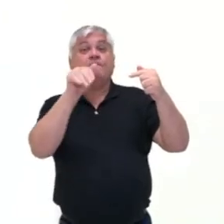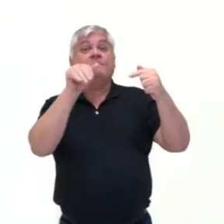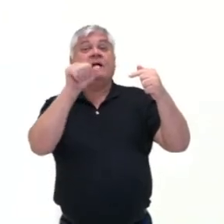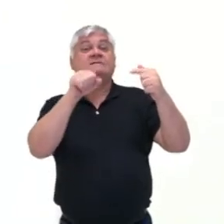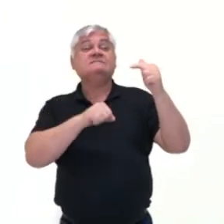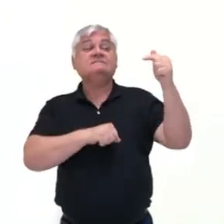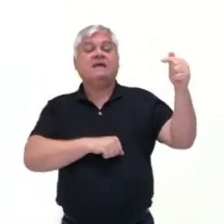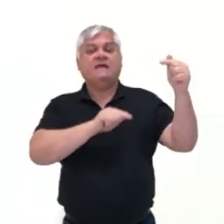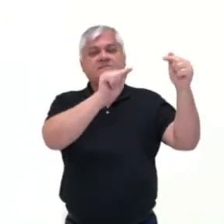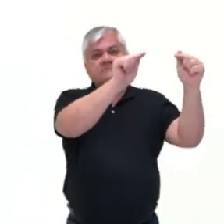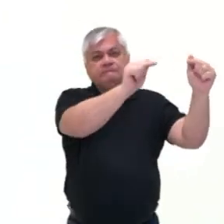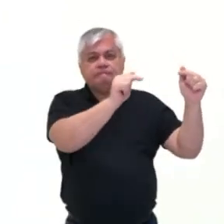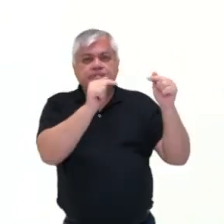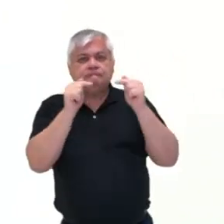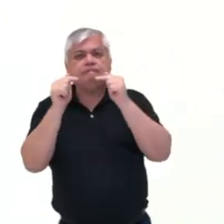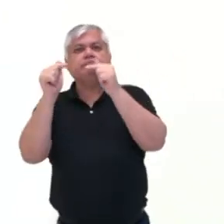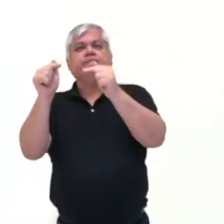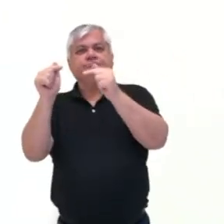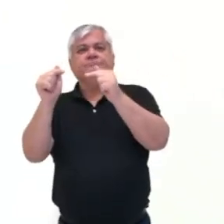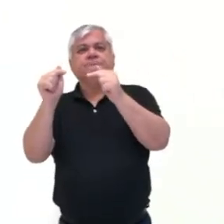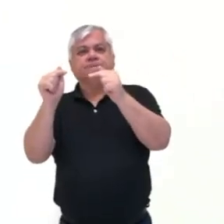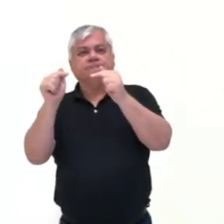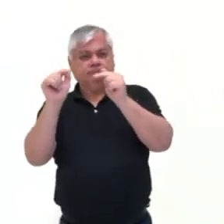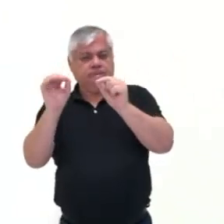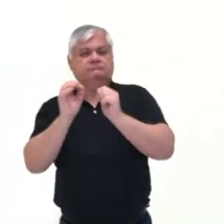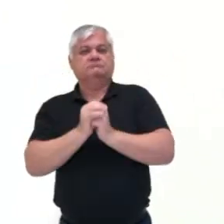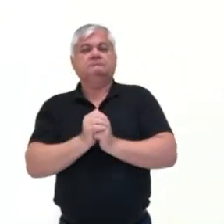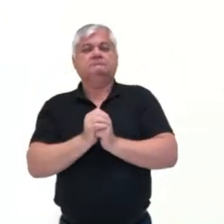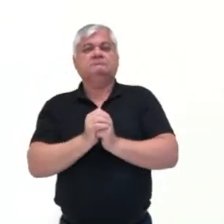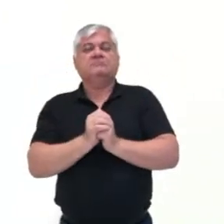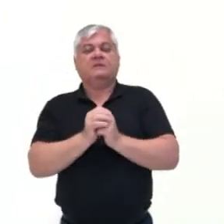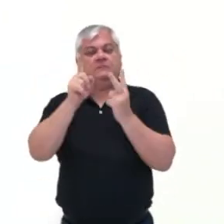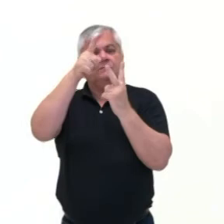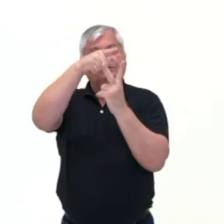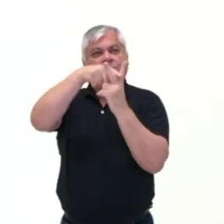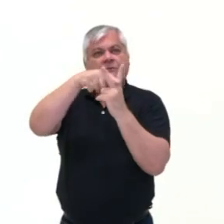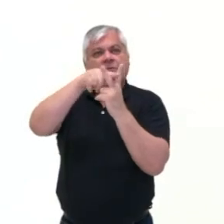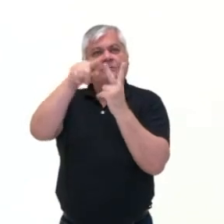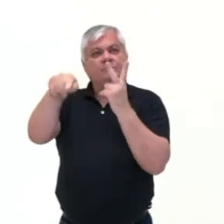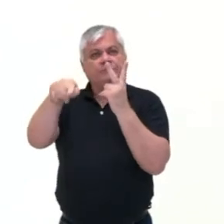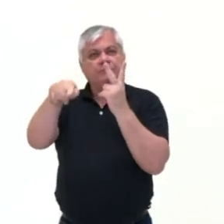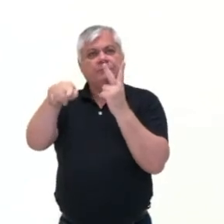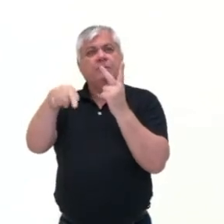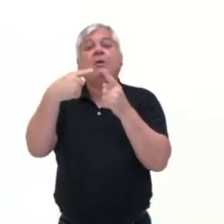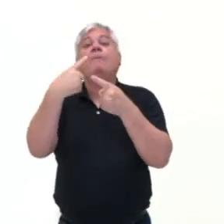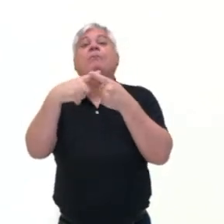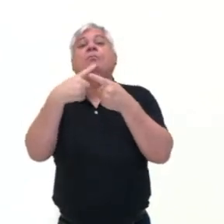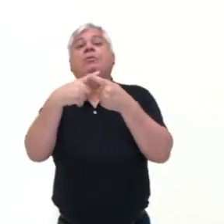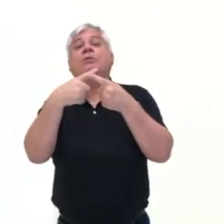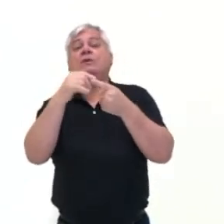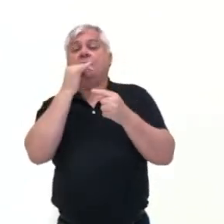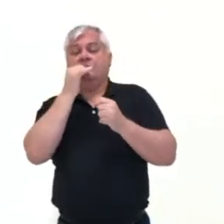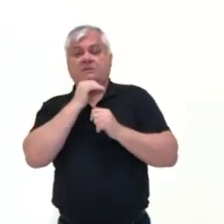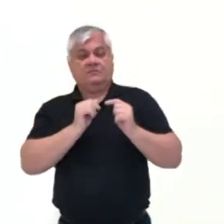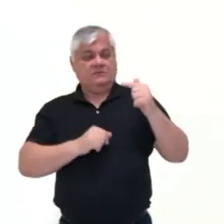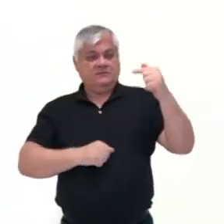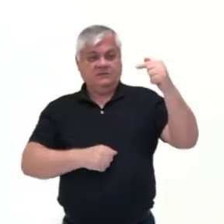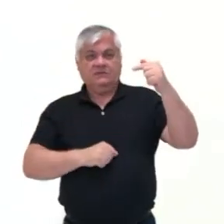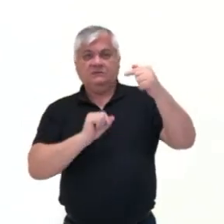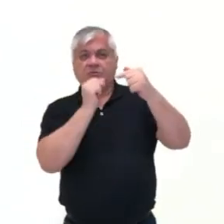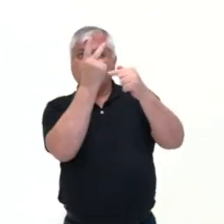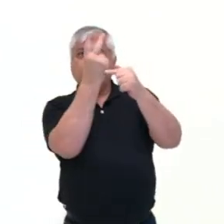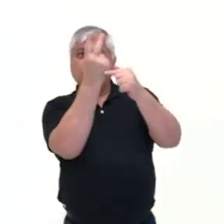Numerador, denominador. Uma fração, né, pessoal? Porque no expoente dessa